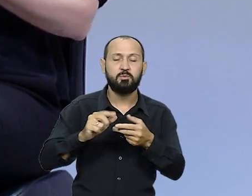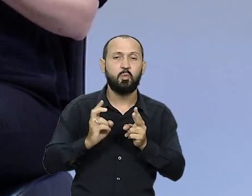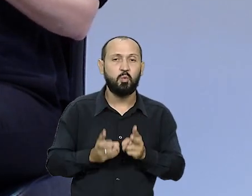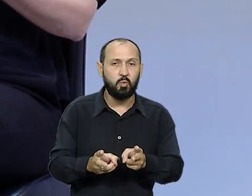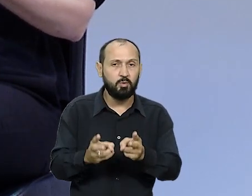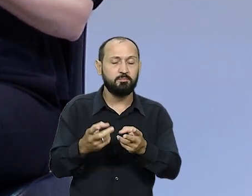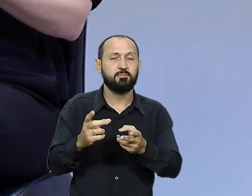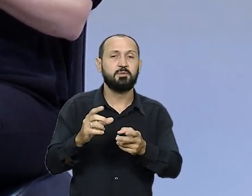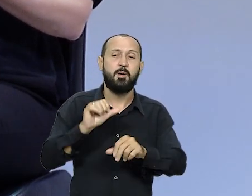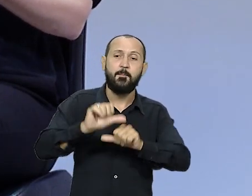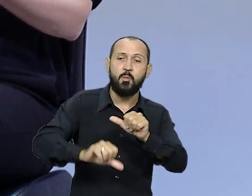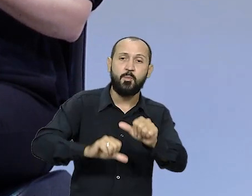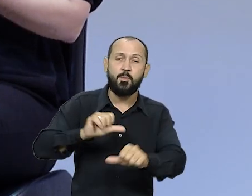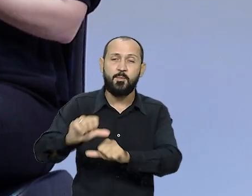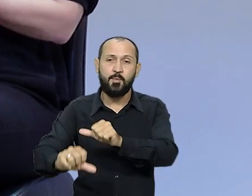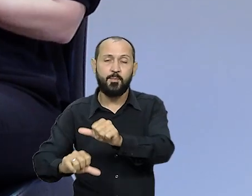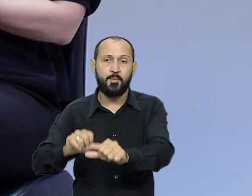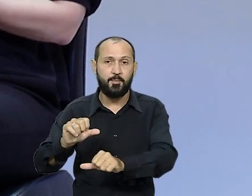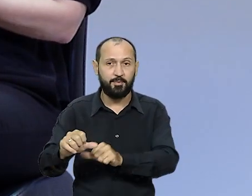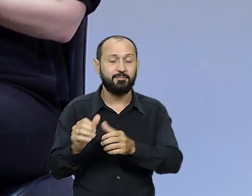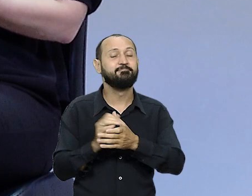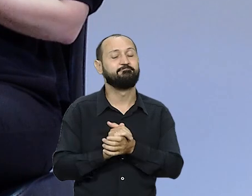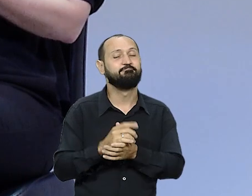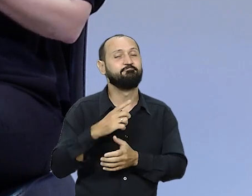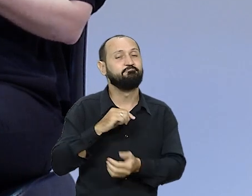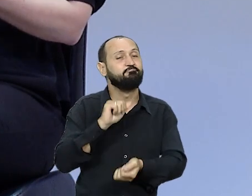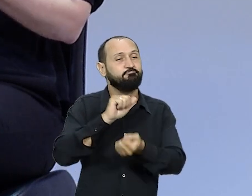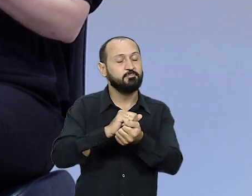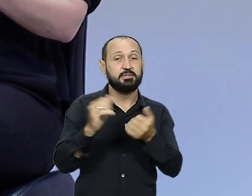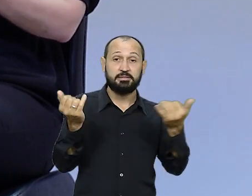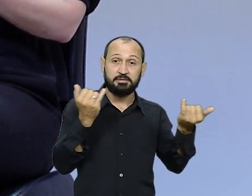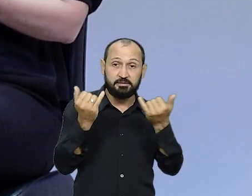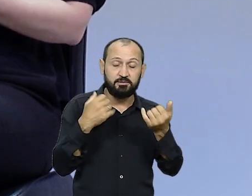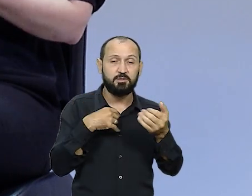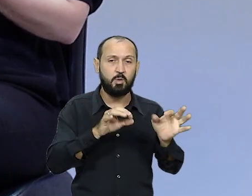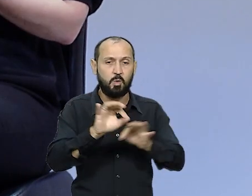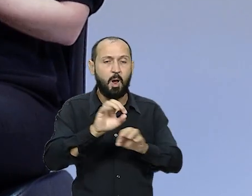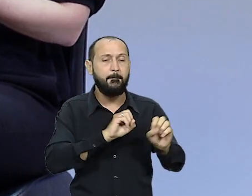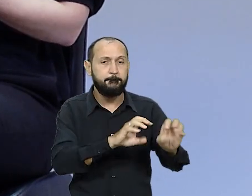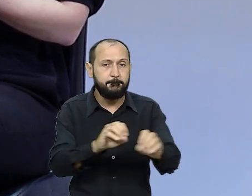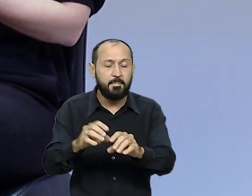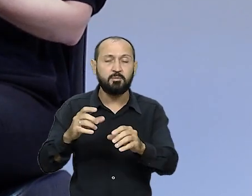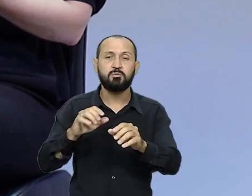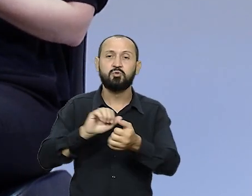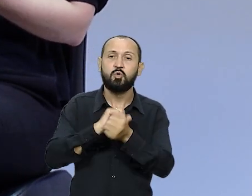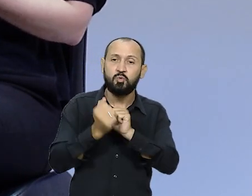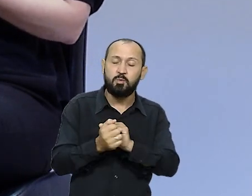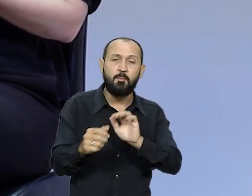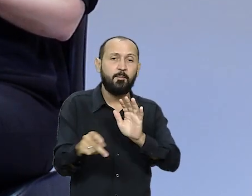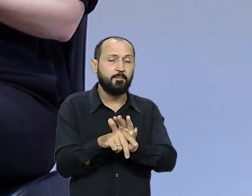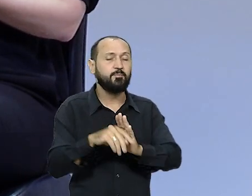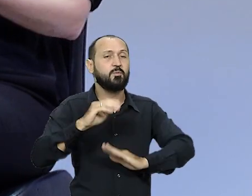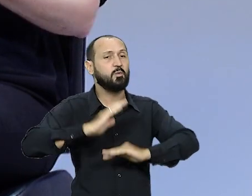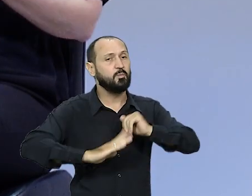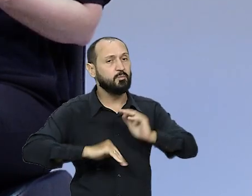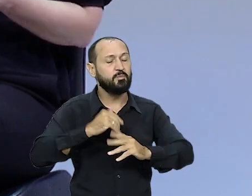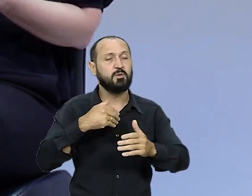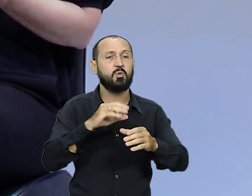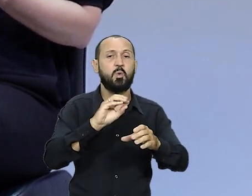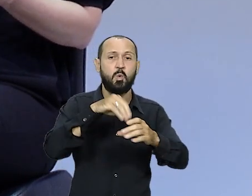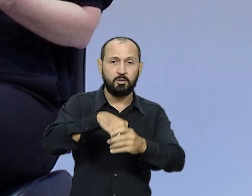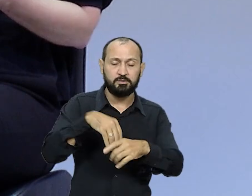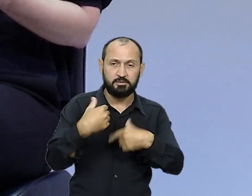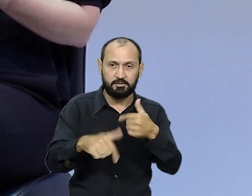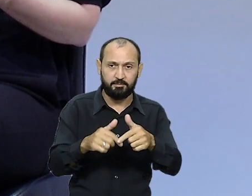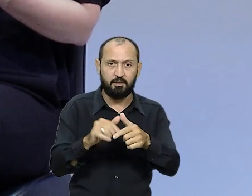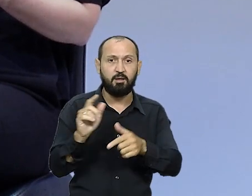é contínuo, tudo muda o tempo todo. Então, trazer essas informações, fazer a capacitação e a atualização do profissional, independente